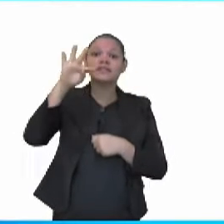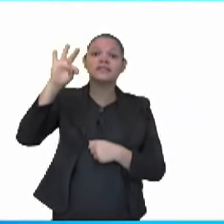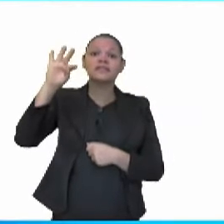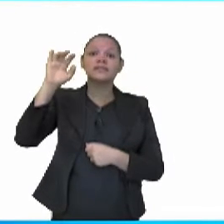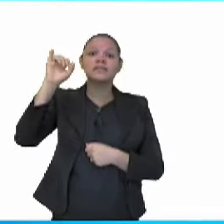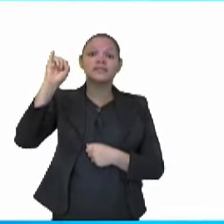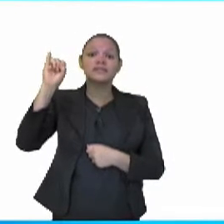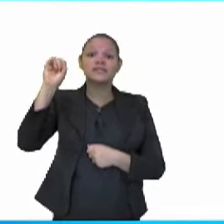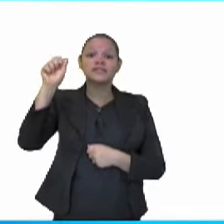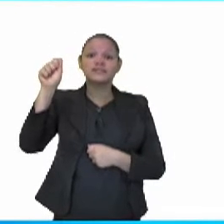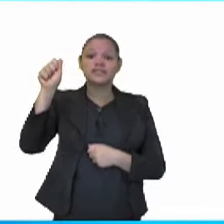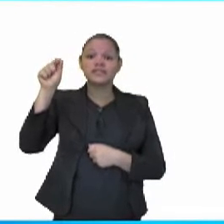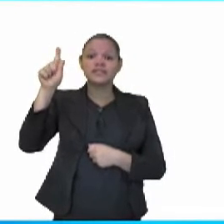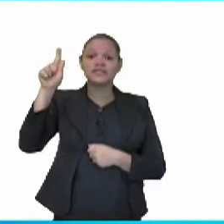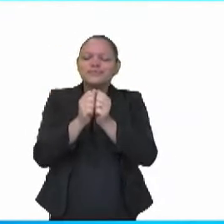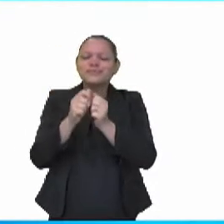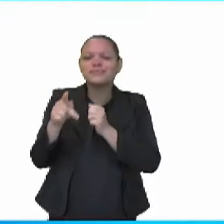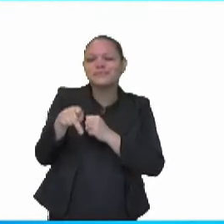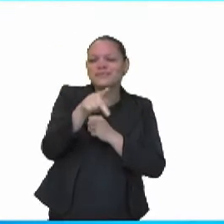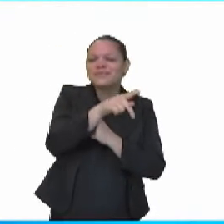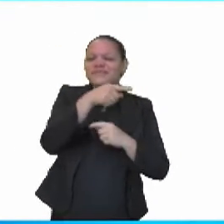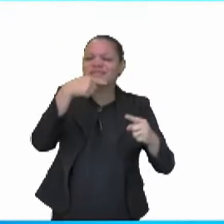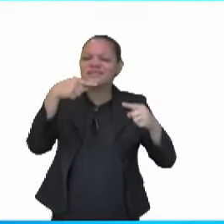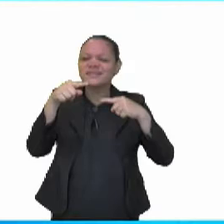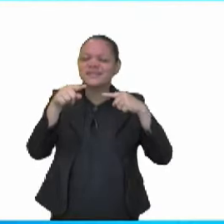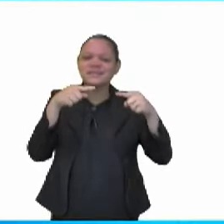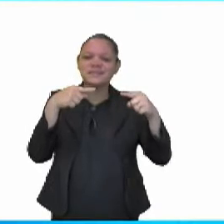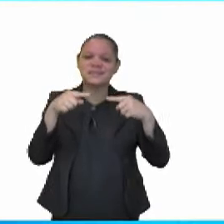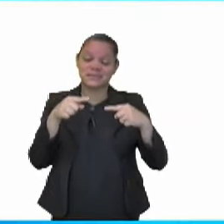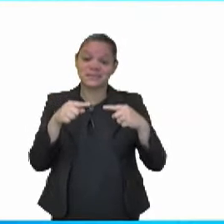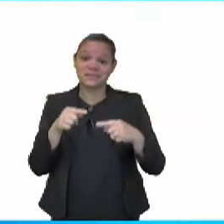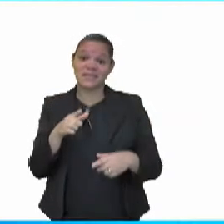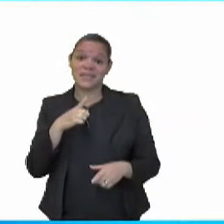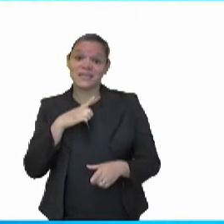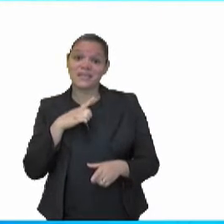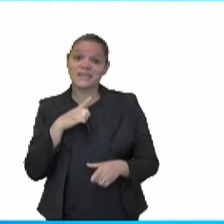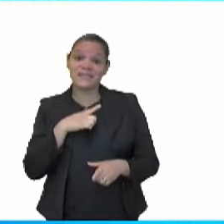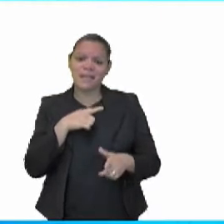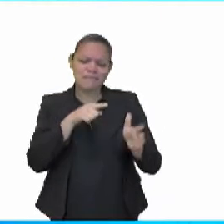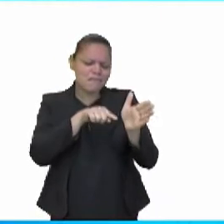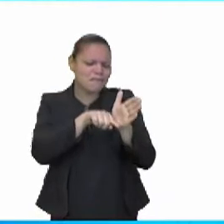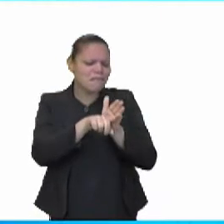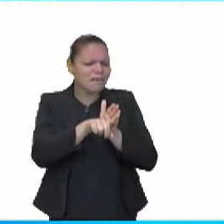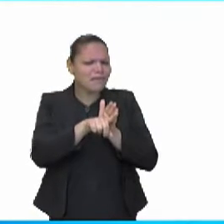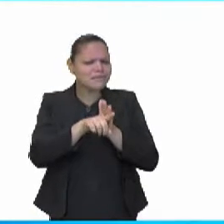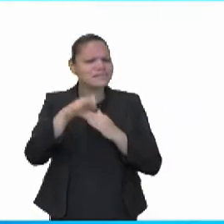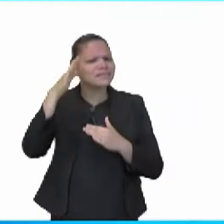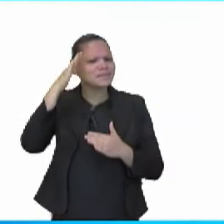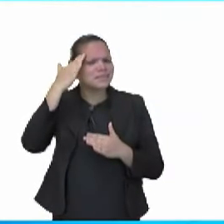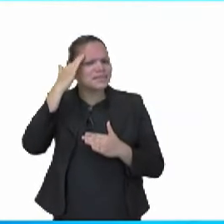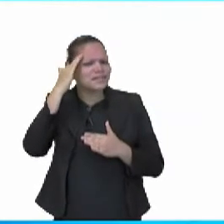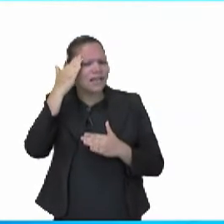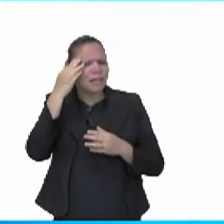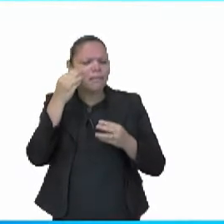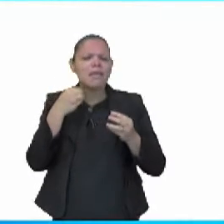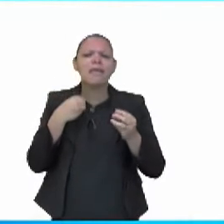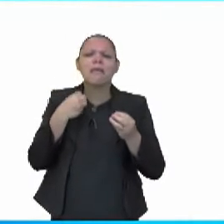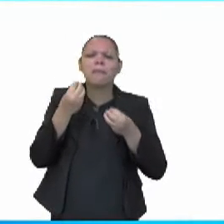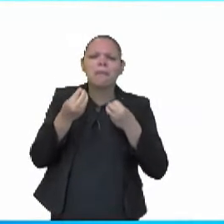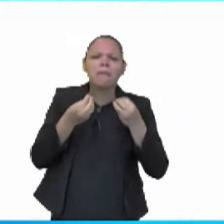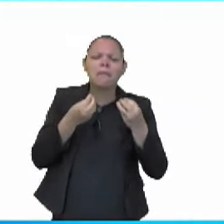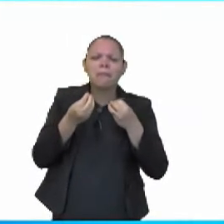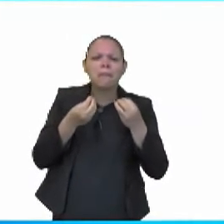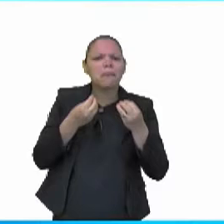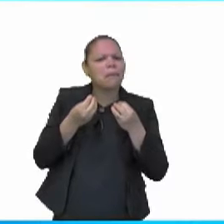Sena. Seja bem-vindo, Tiago. Temos algumas curiosidades que algumas pessoas gostariam de saber sobre essa mente brilhante